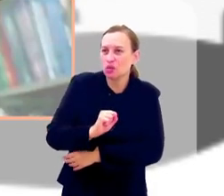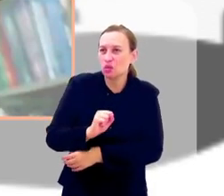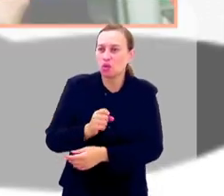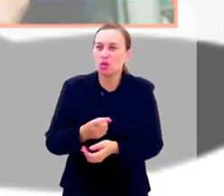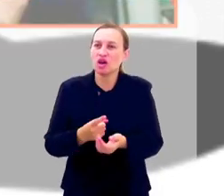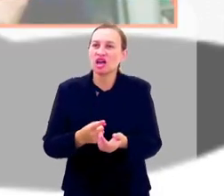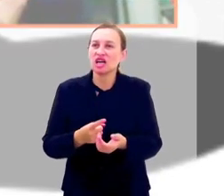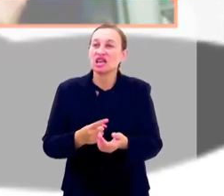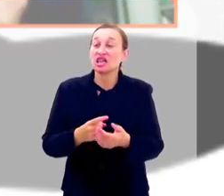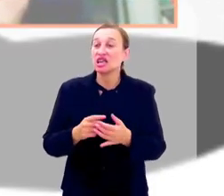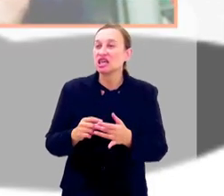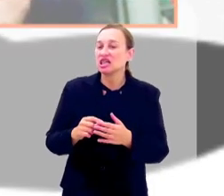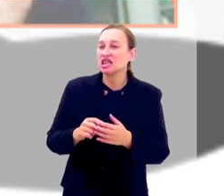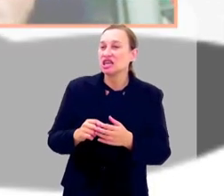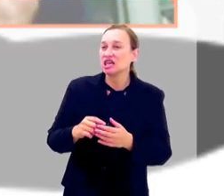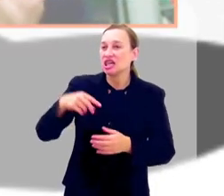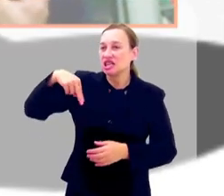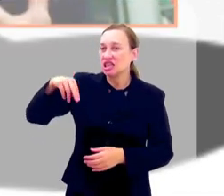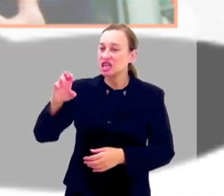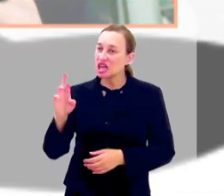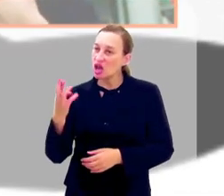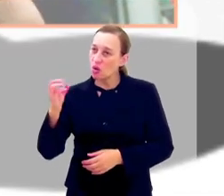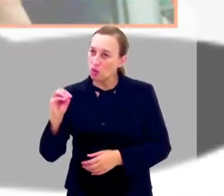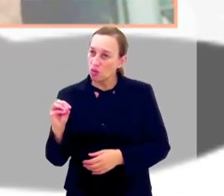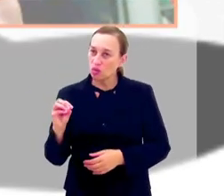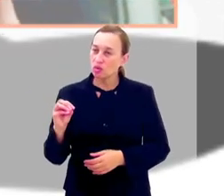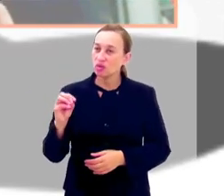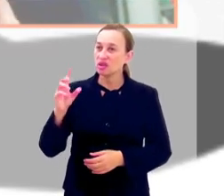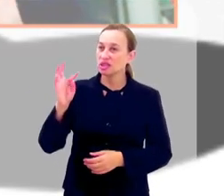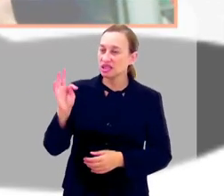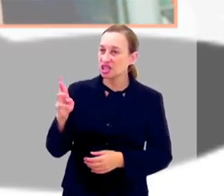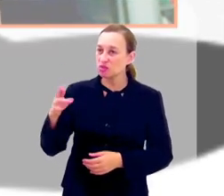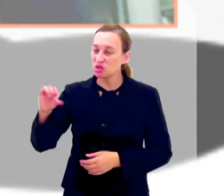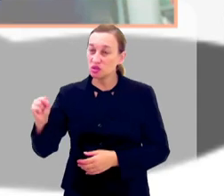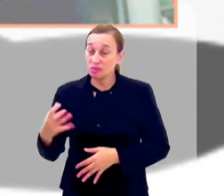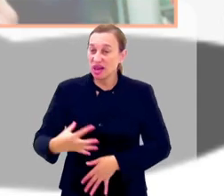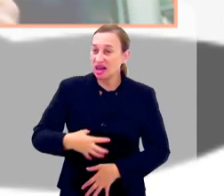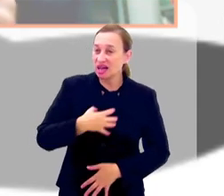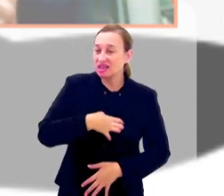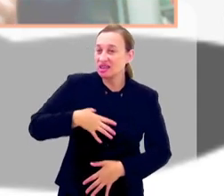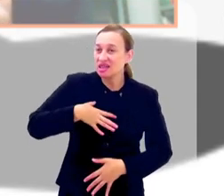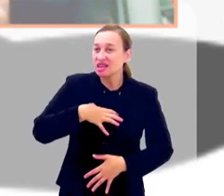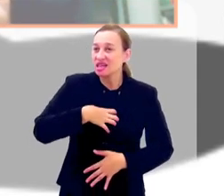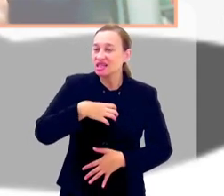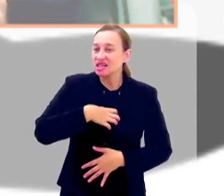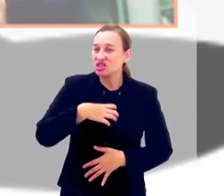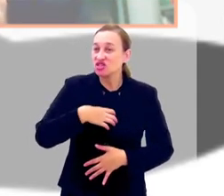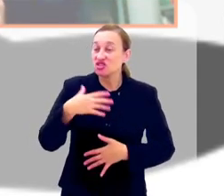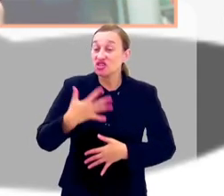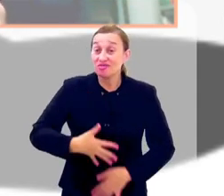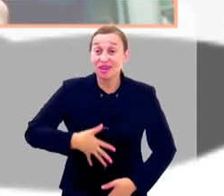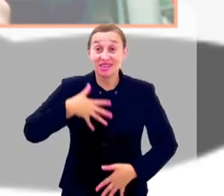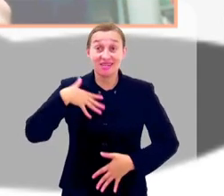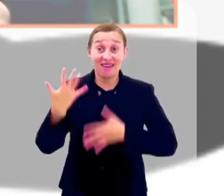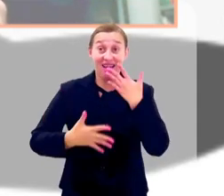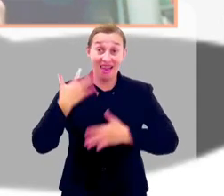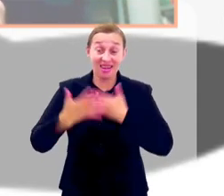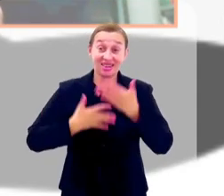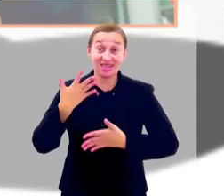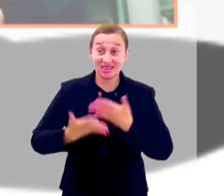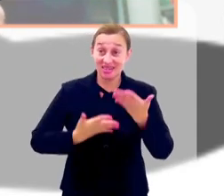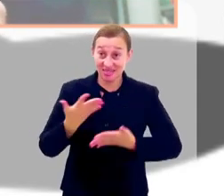estimula neurotransmissores para sensações de prazer e de felicidade, eu estou dizendo que é possível você